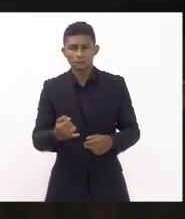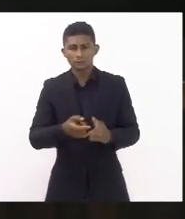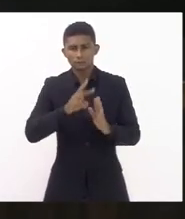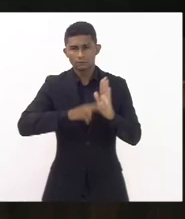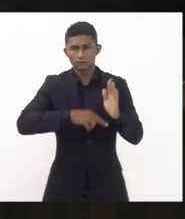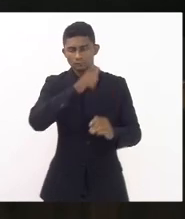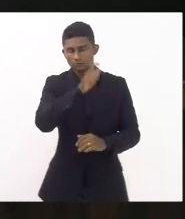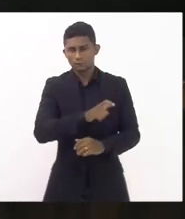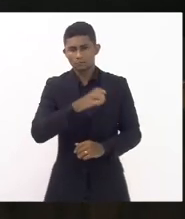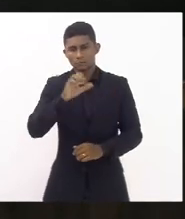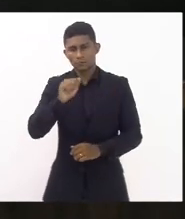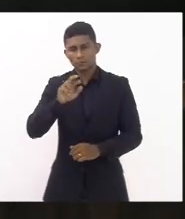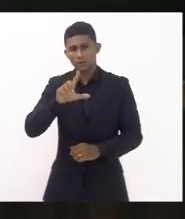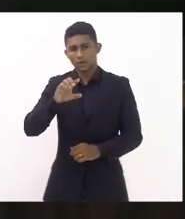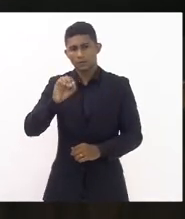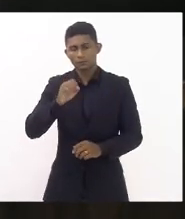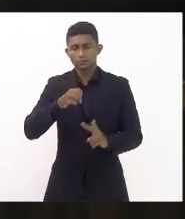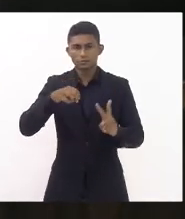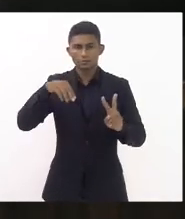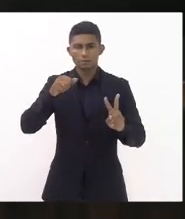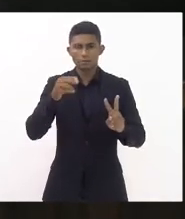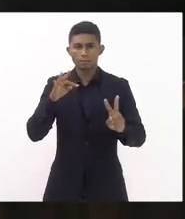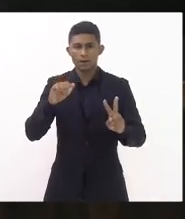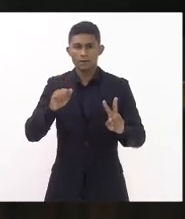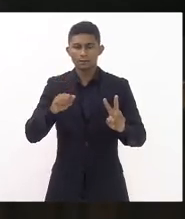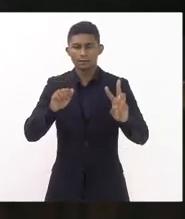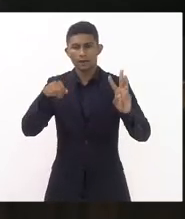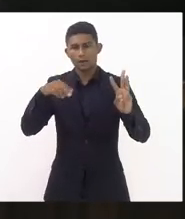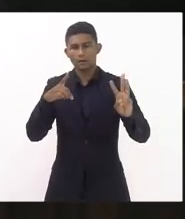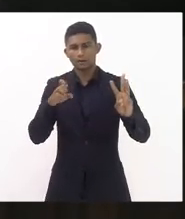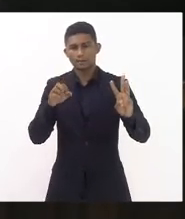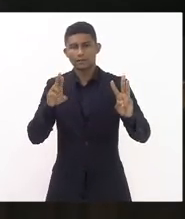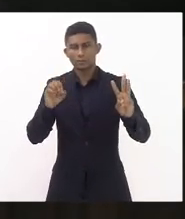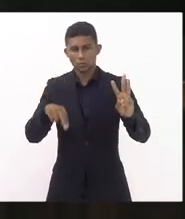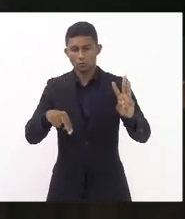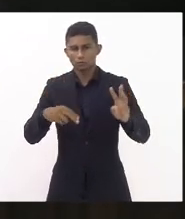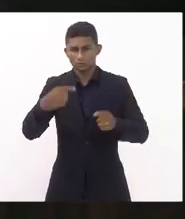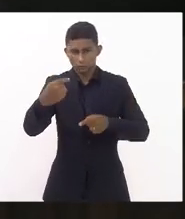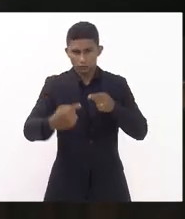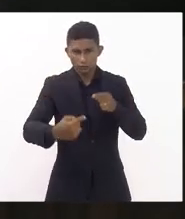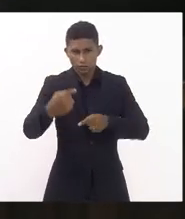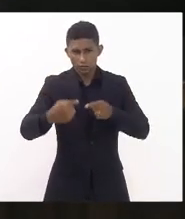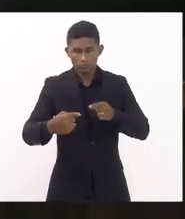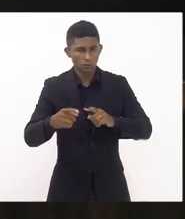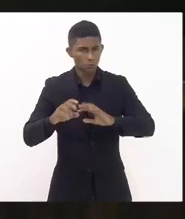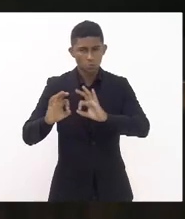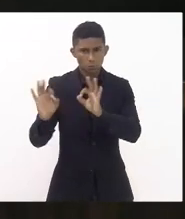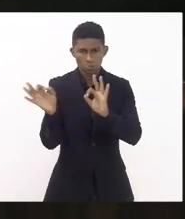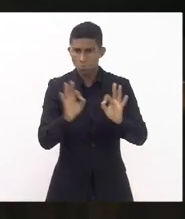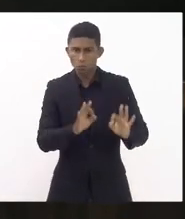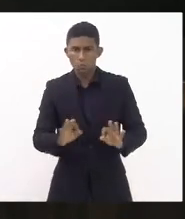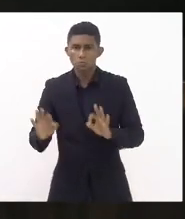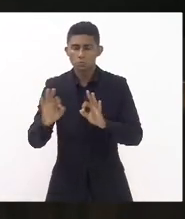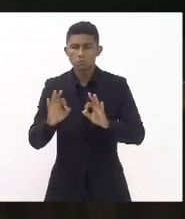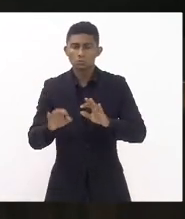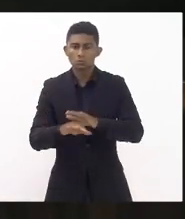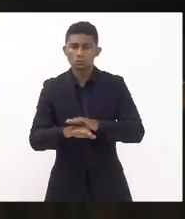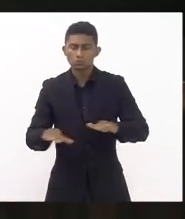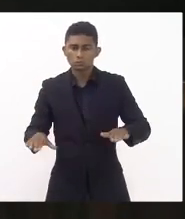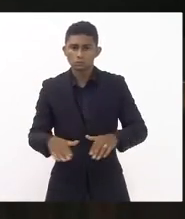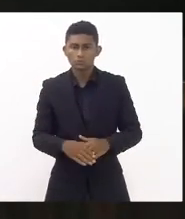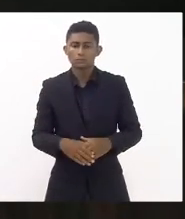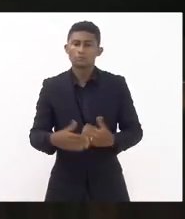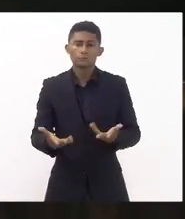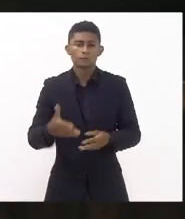deputado Carlos Mink, Marta Rocha, Carlos Macedo e Anderson Moraes. Em discussão, Não havendo quem queira discutir, encerrada a discussão,